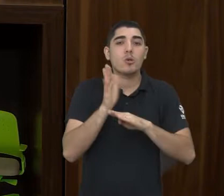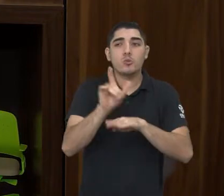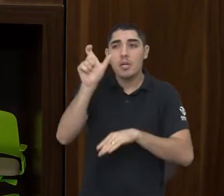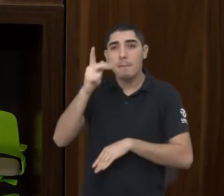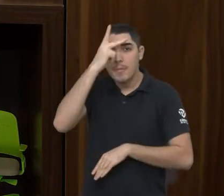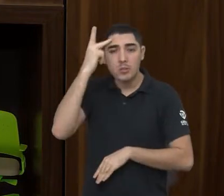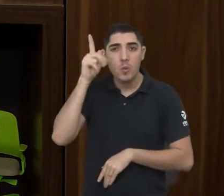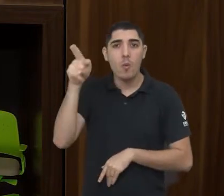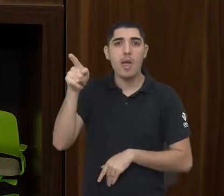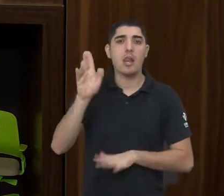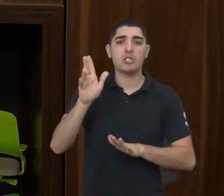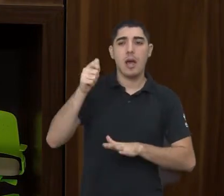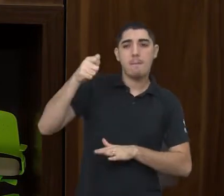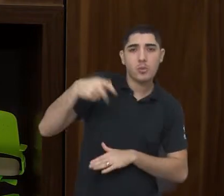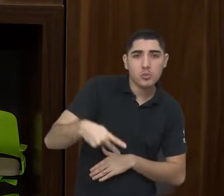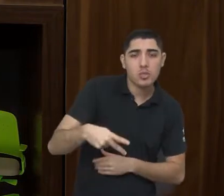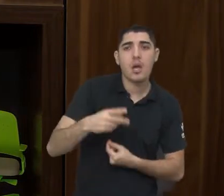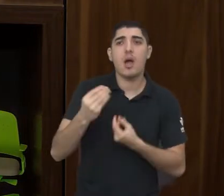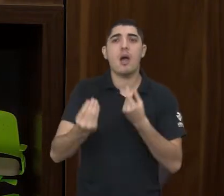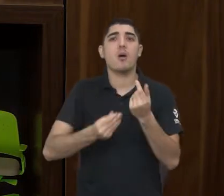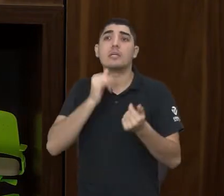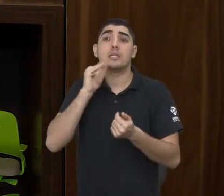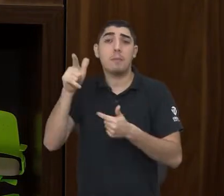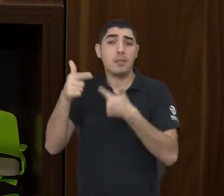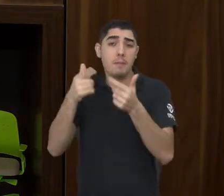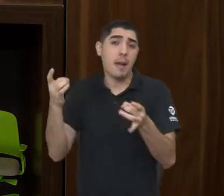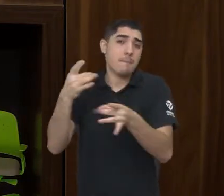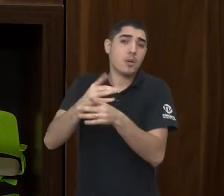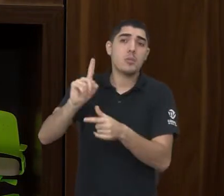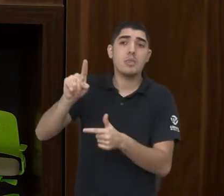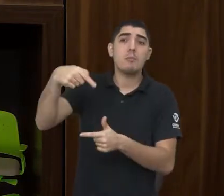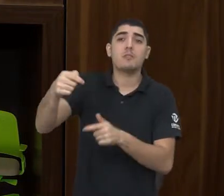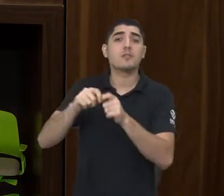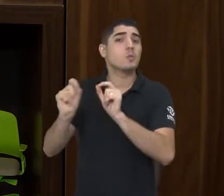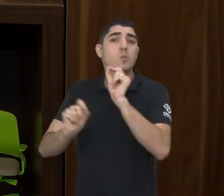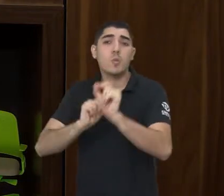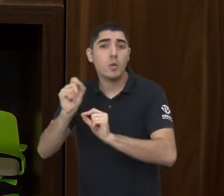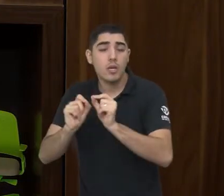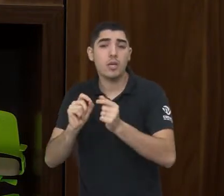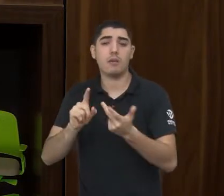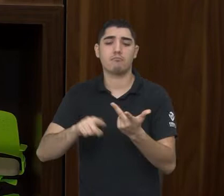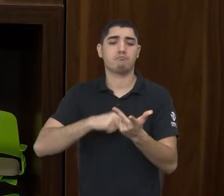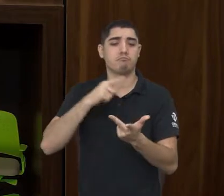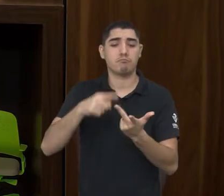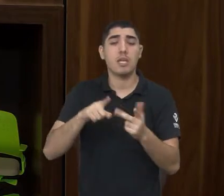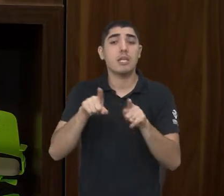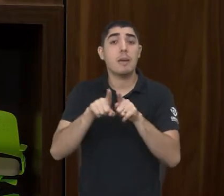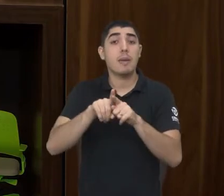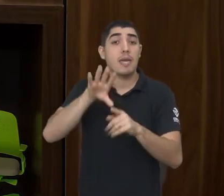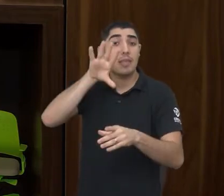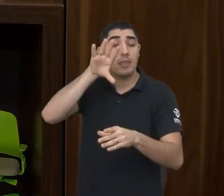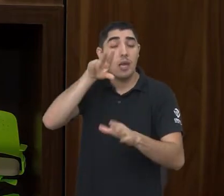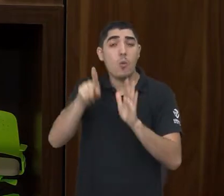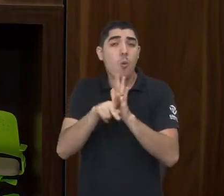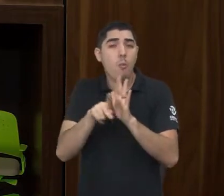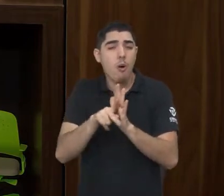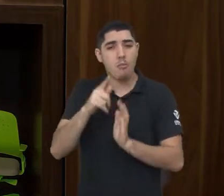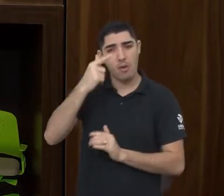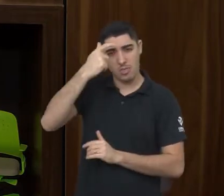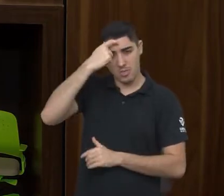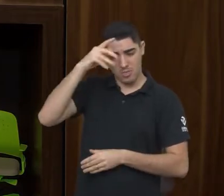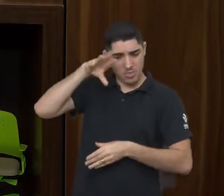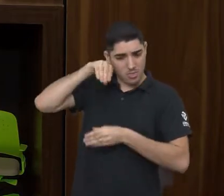num pós-carreira, numa aposentadoria, né? Como a organização pensar em fazer uma gestão do